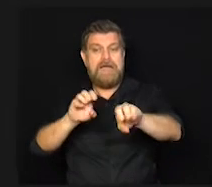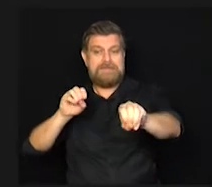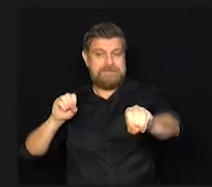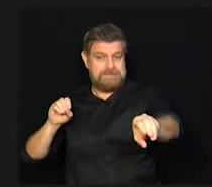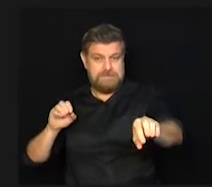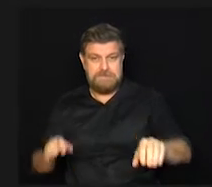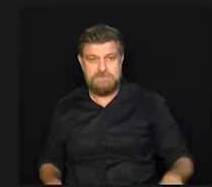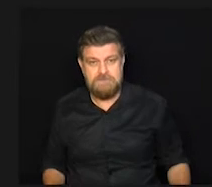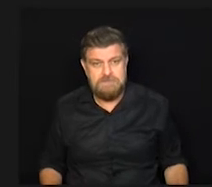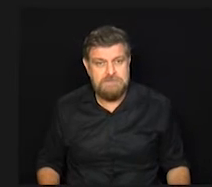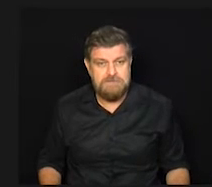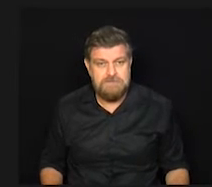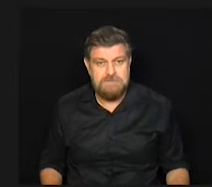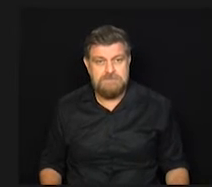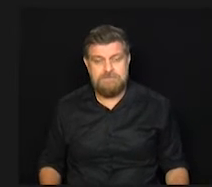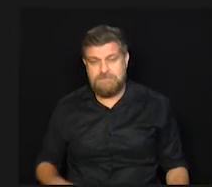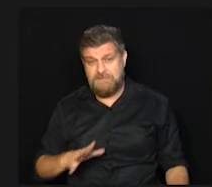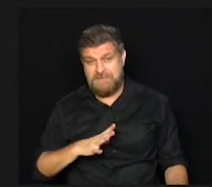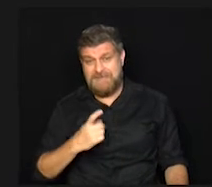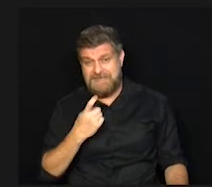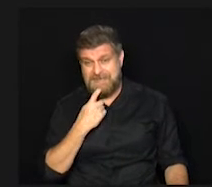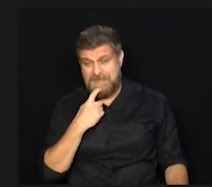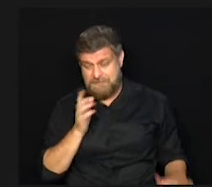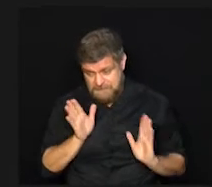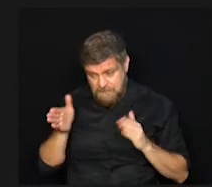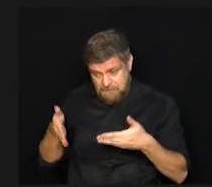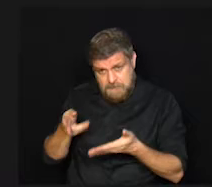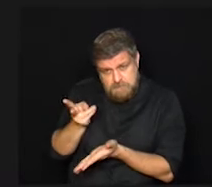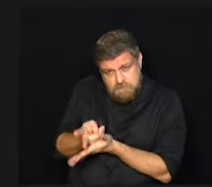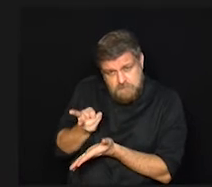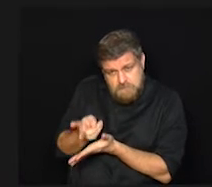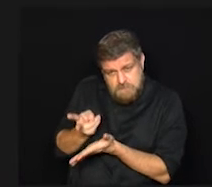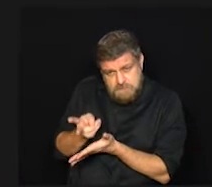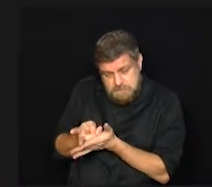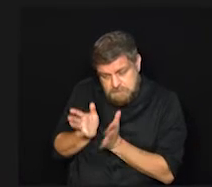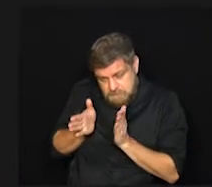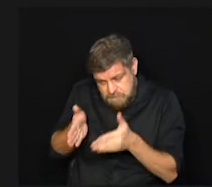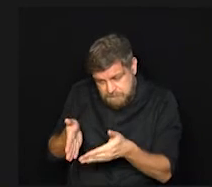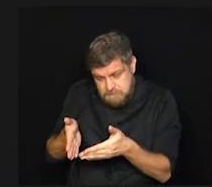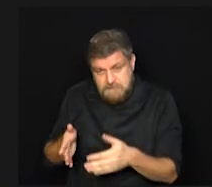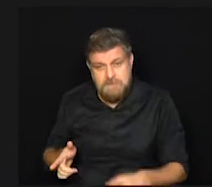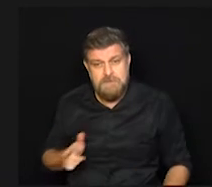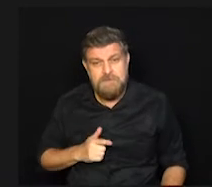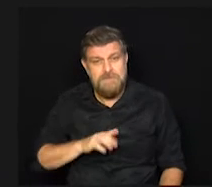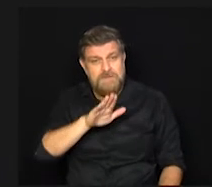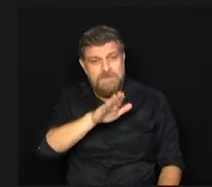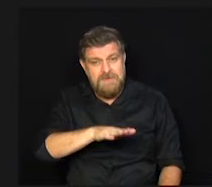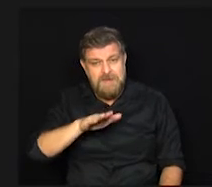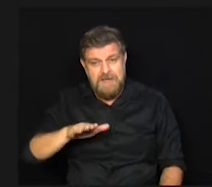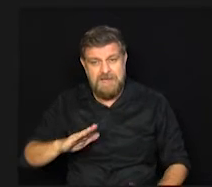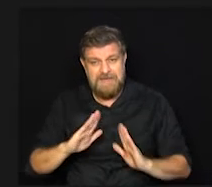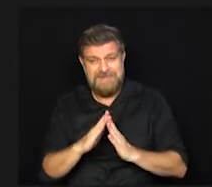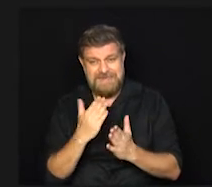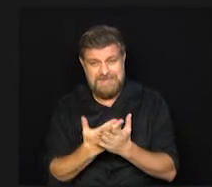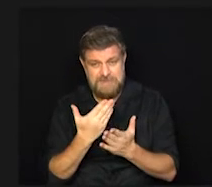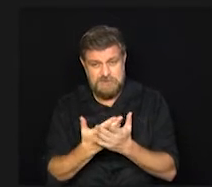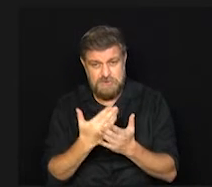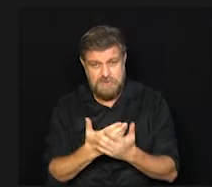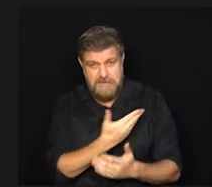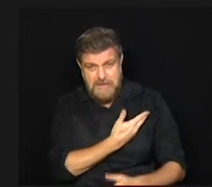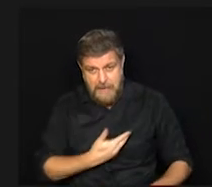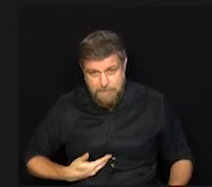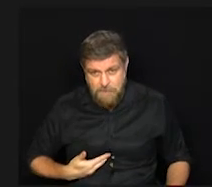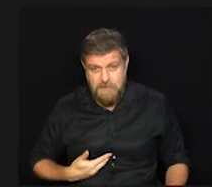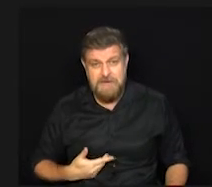Não vou fugir da realidade de Campinas, vamos para a realidade de Campinas. Hoje, as crianças que são matriculadas na rede municipal, elas